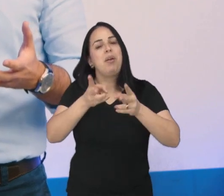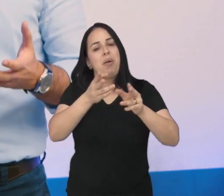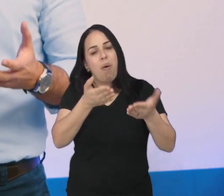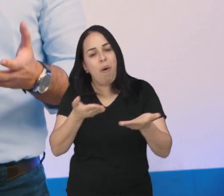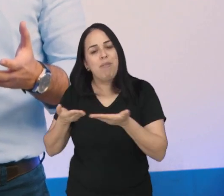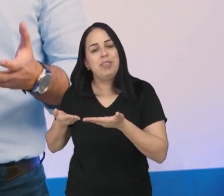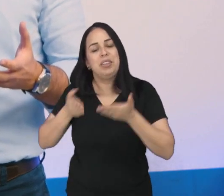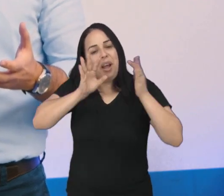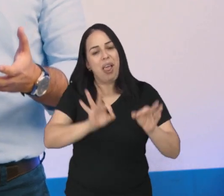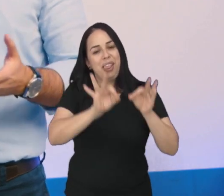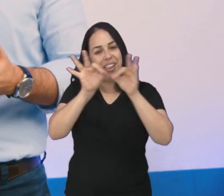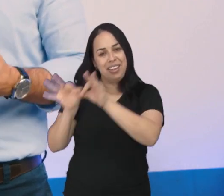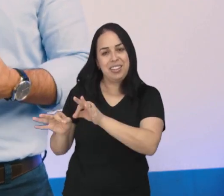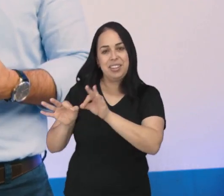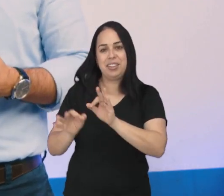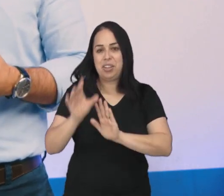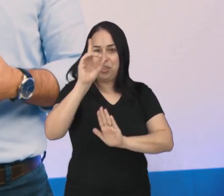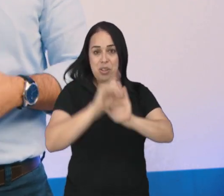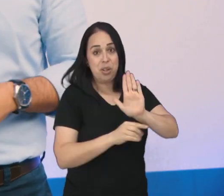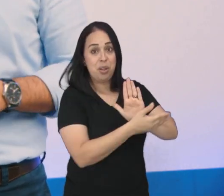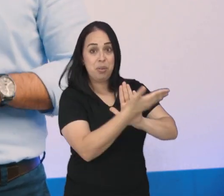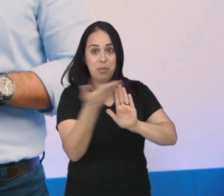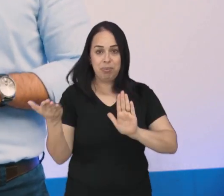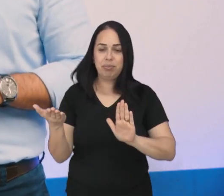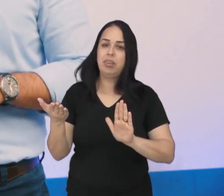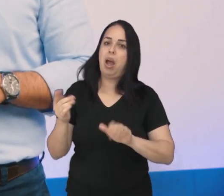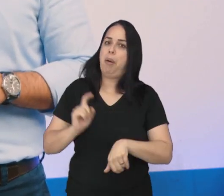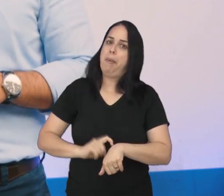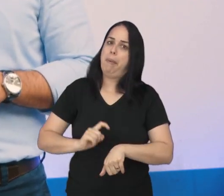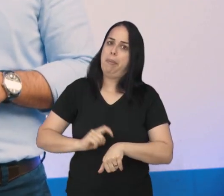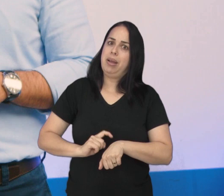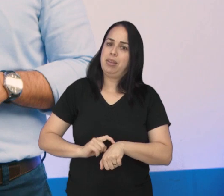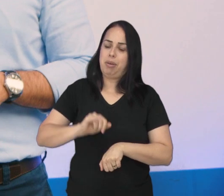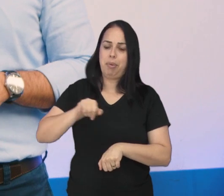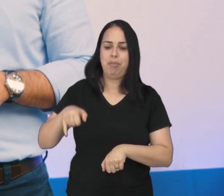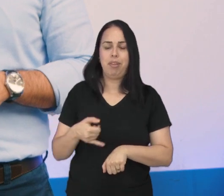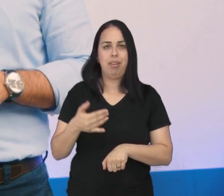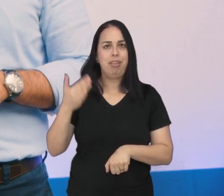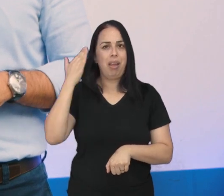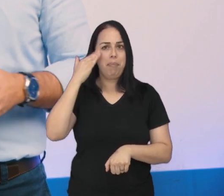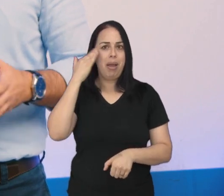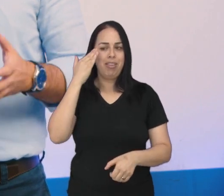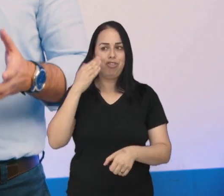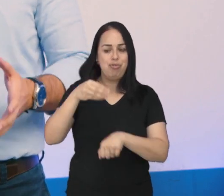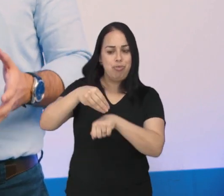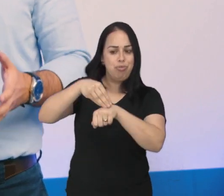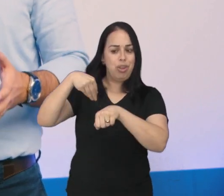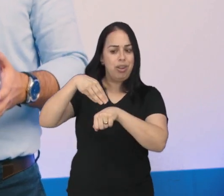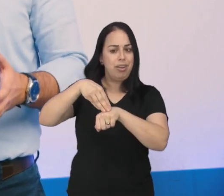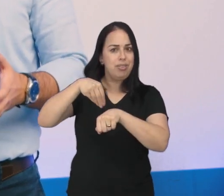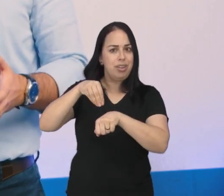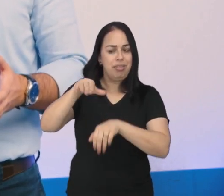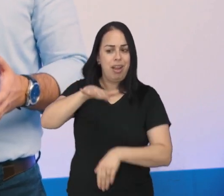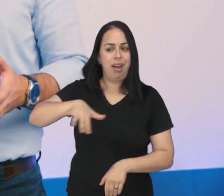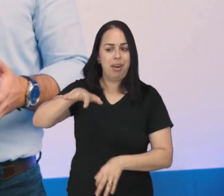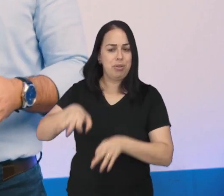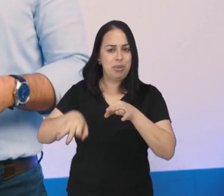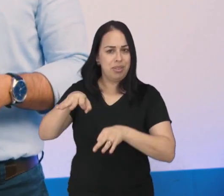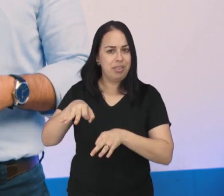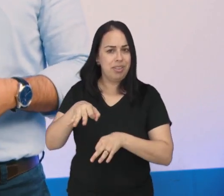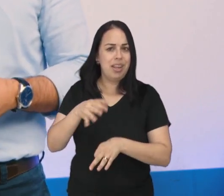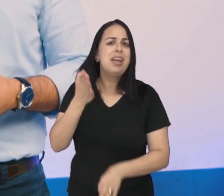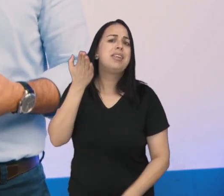você para acompanhar o nosso quadro Seu Direito. É aquele momento de ficar por dentro de dicas importantes do universo